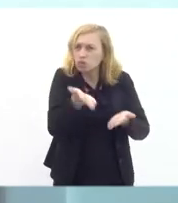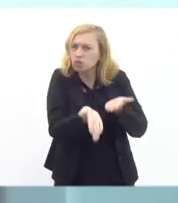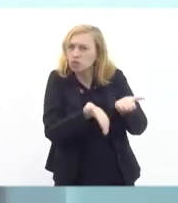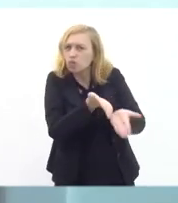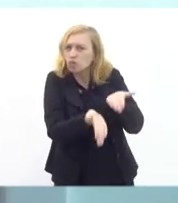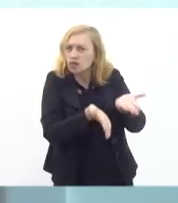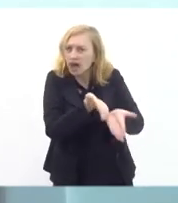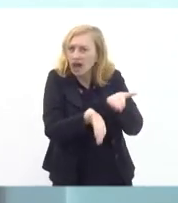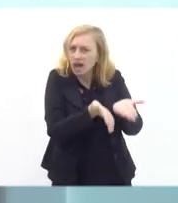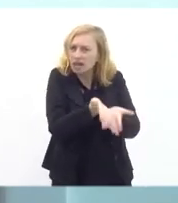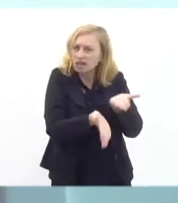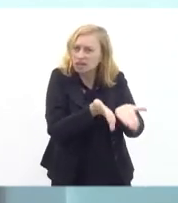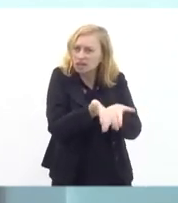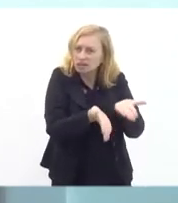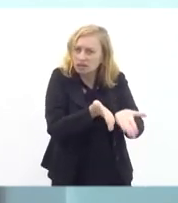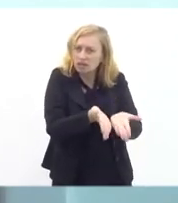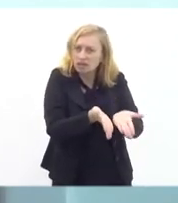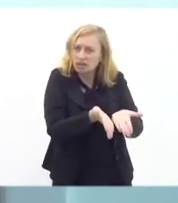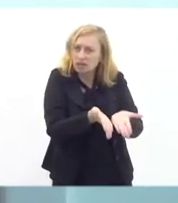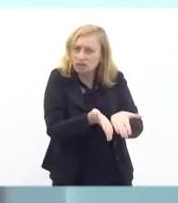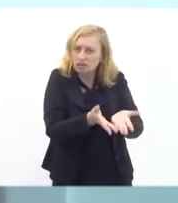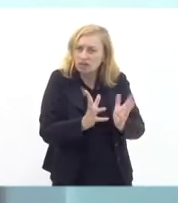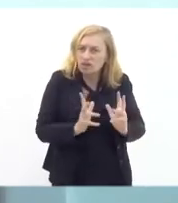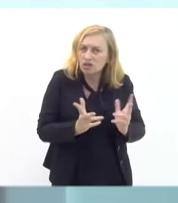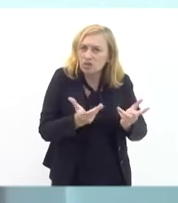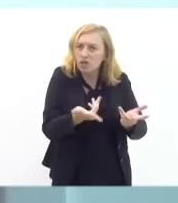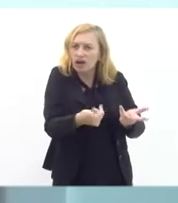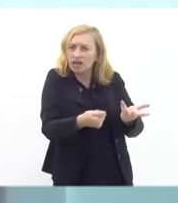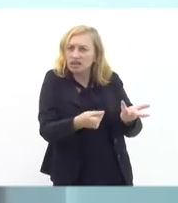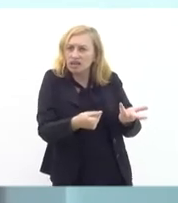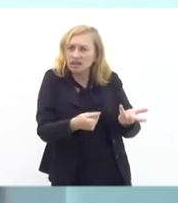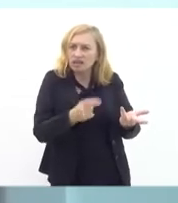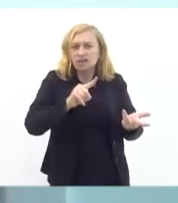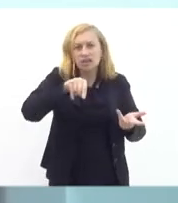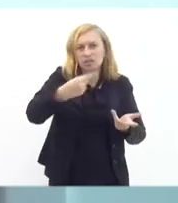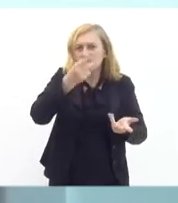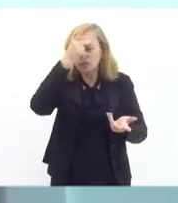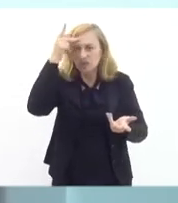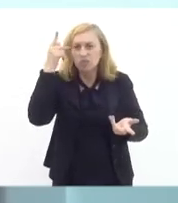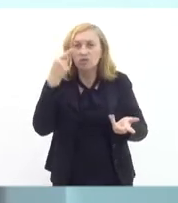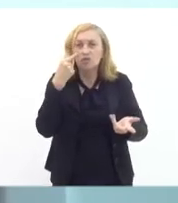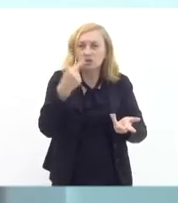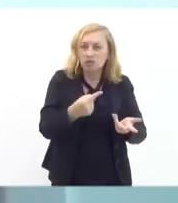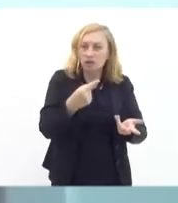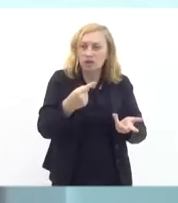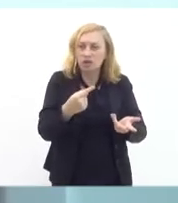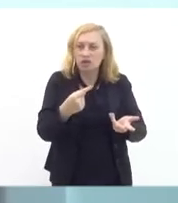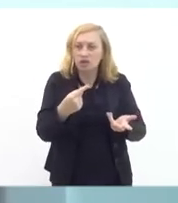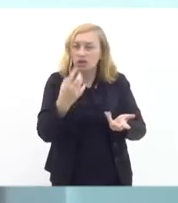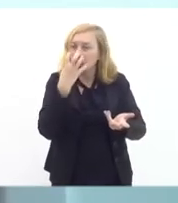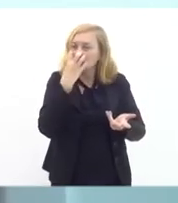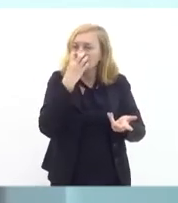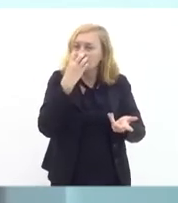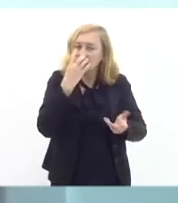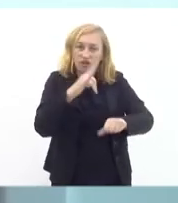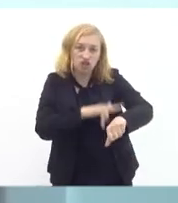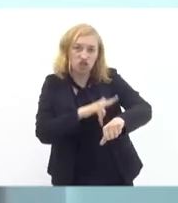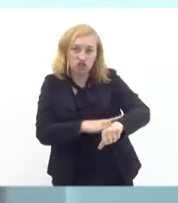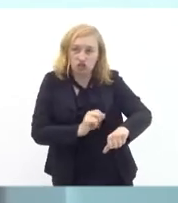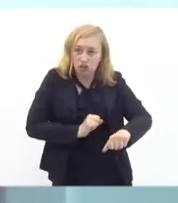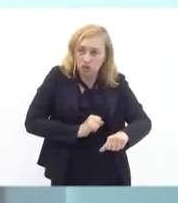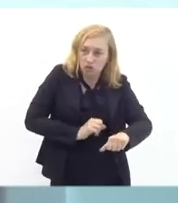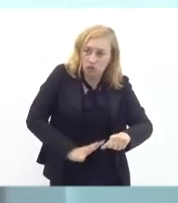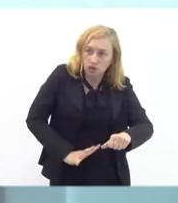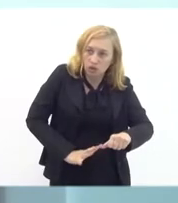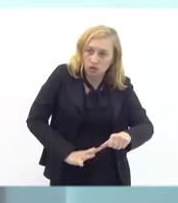cultura em relação aos felinos adequada, daqui a pouquinho as pessoas vão descobrir que esse animal faz cocô, que esse animal faz xixi, que esse animal